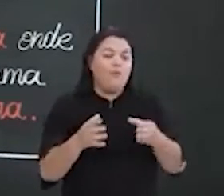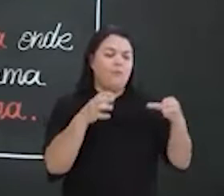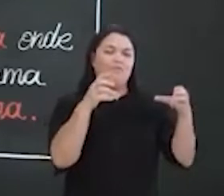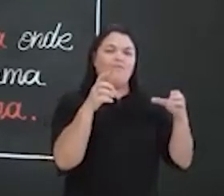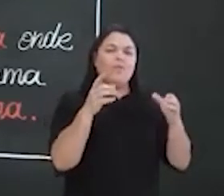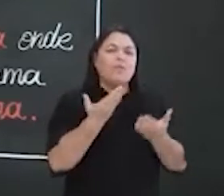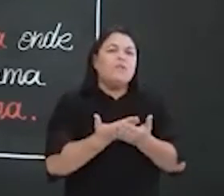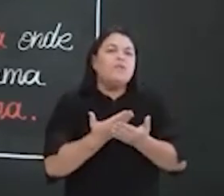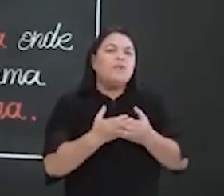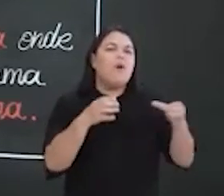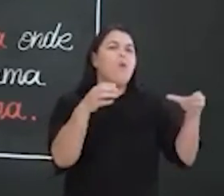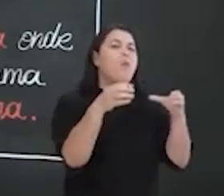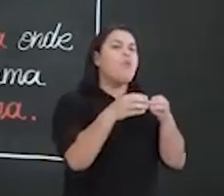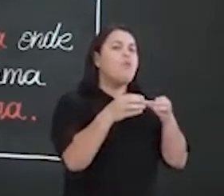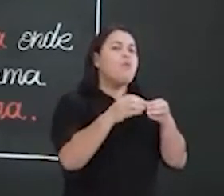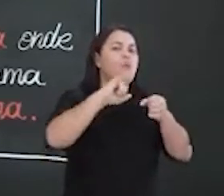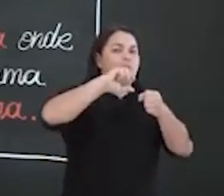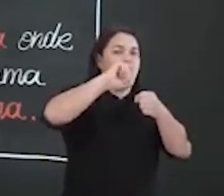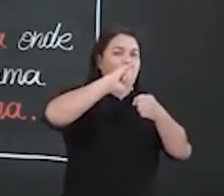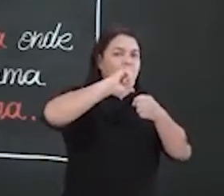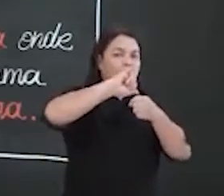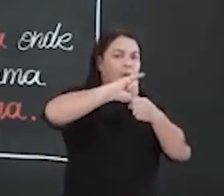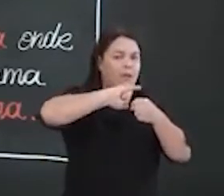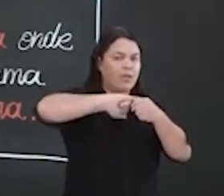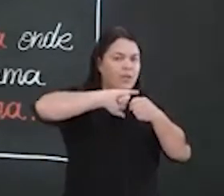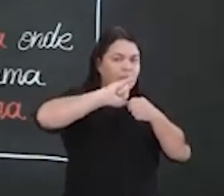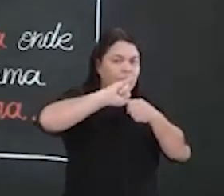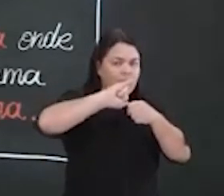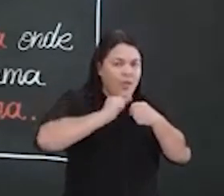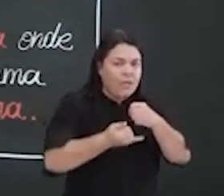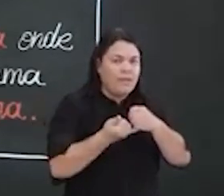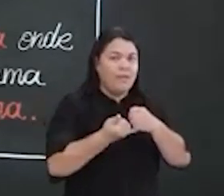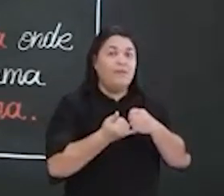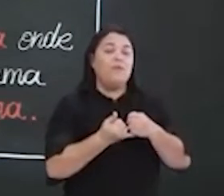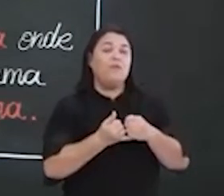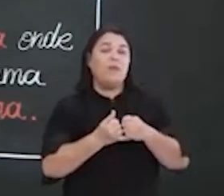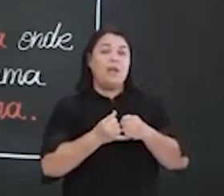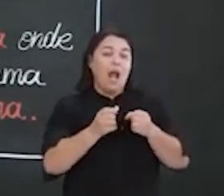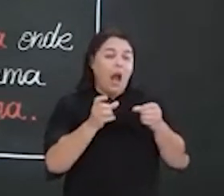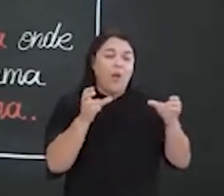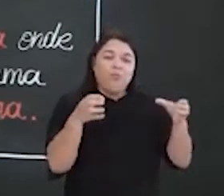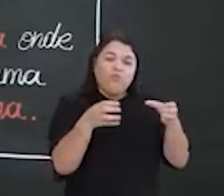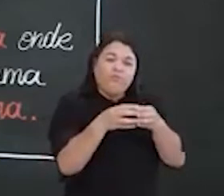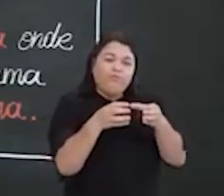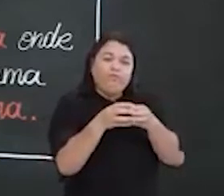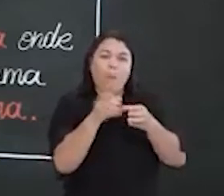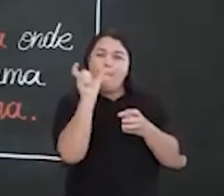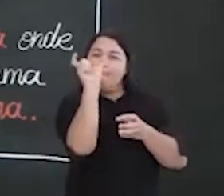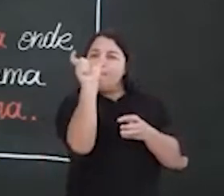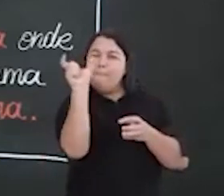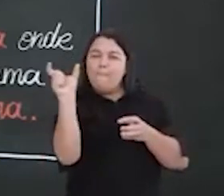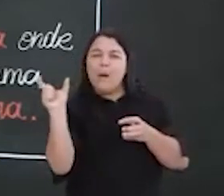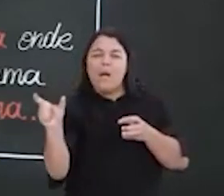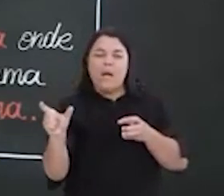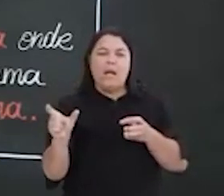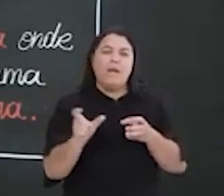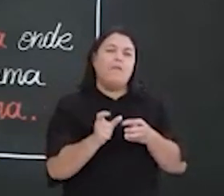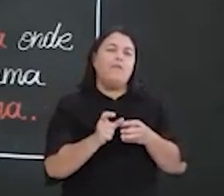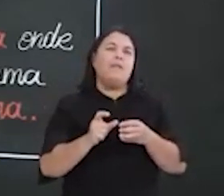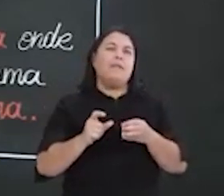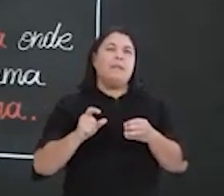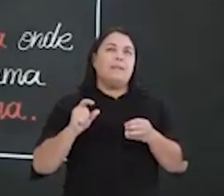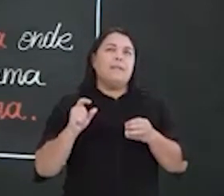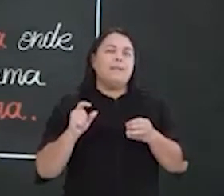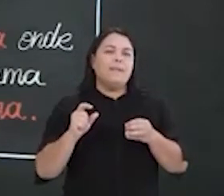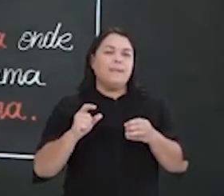dos adjetivos, ou seja, um grupo de palavras que tem uma função muito específica. Para as palavras fazerem parte de um